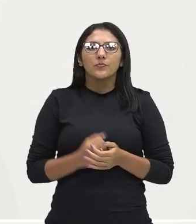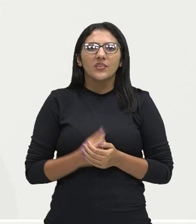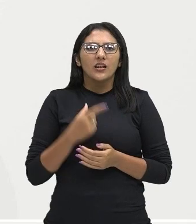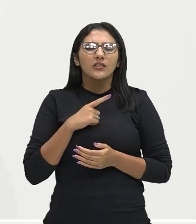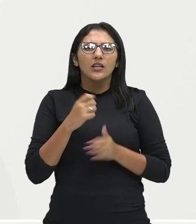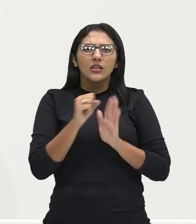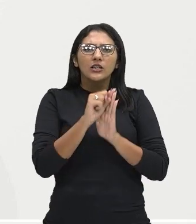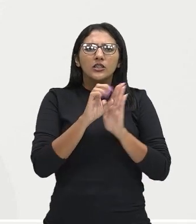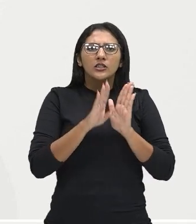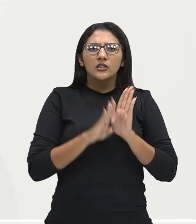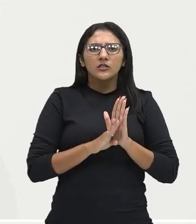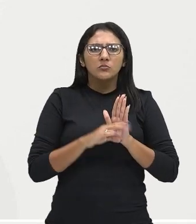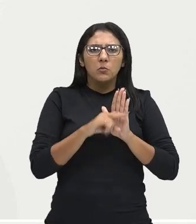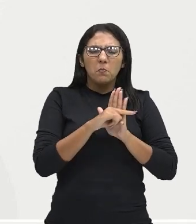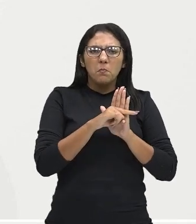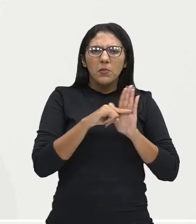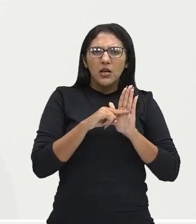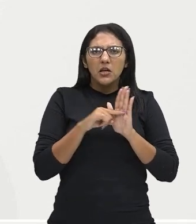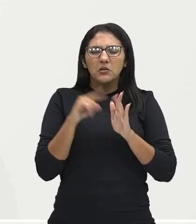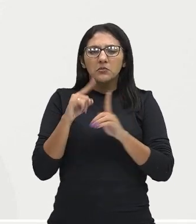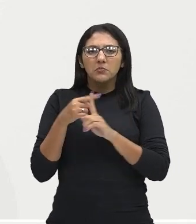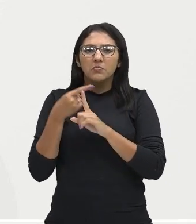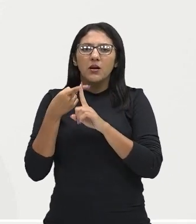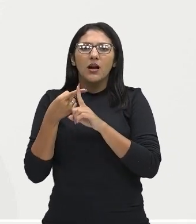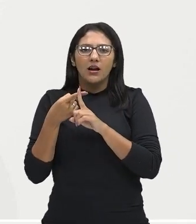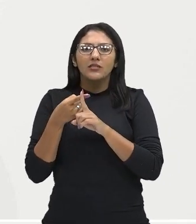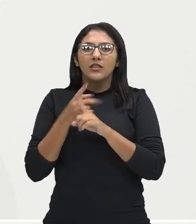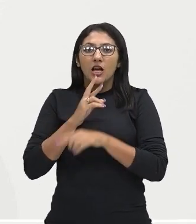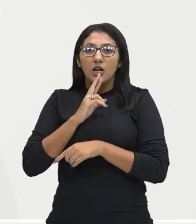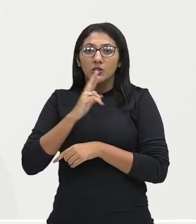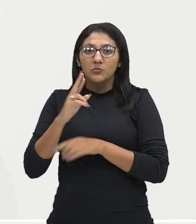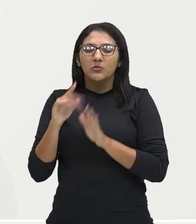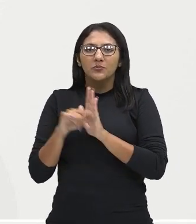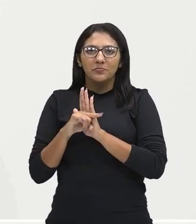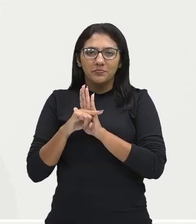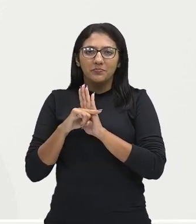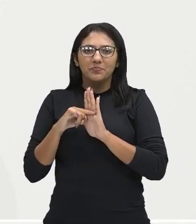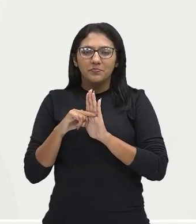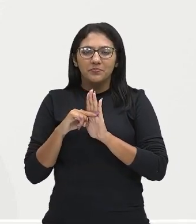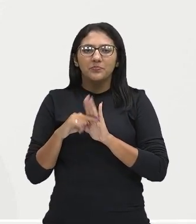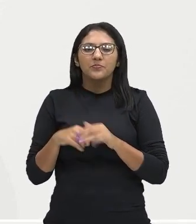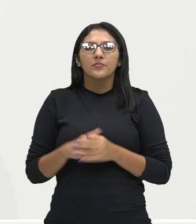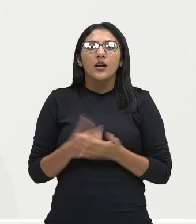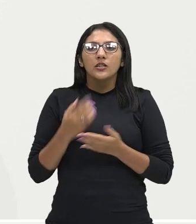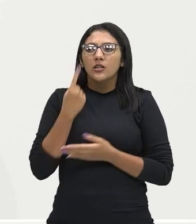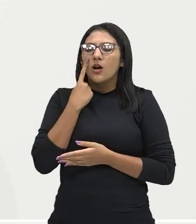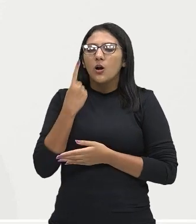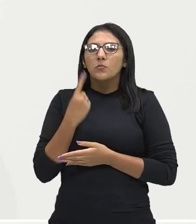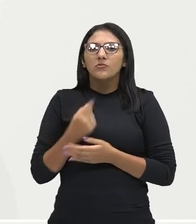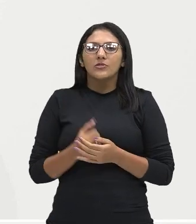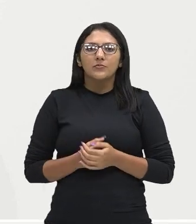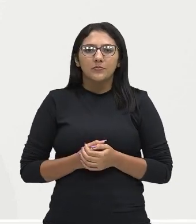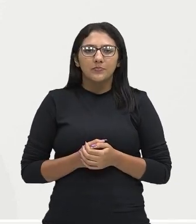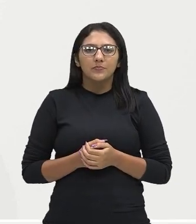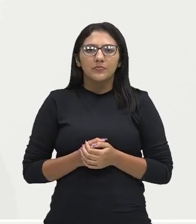sinais diferentes, se não positivo ou outro negativo, a resposta é um número negativo, então o